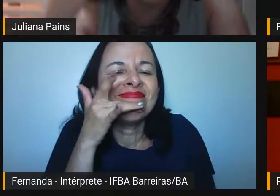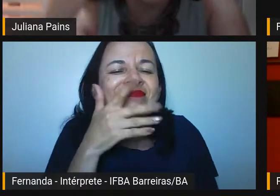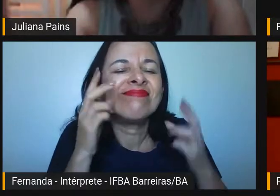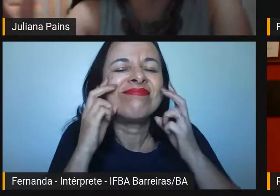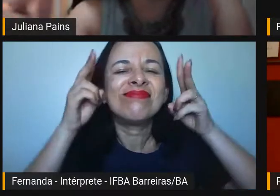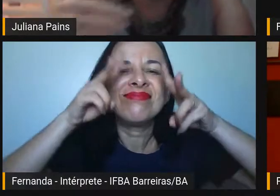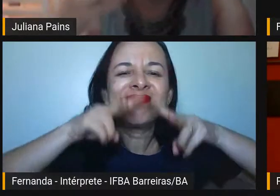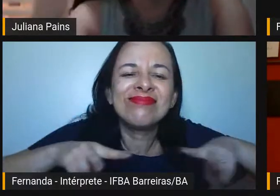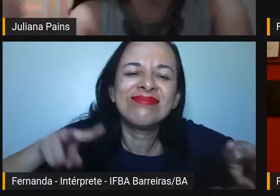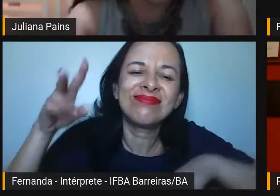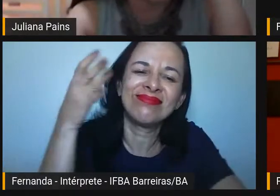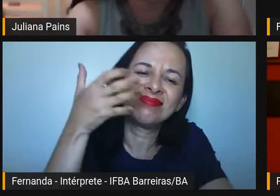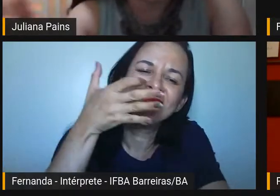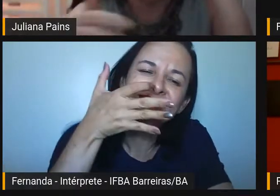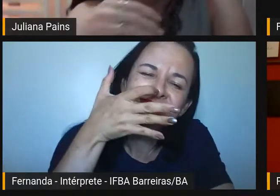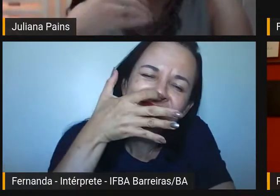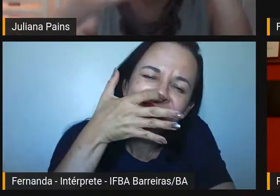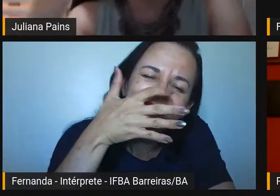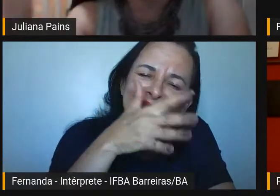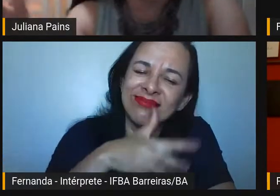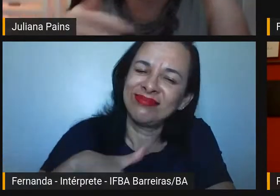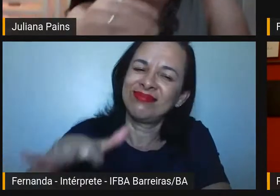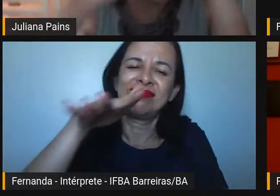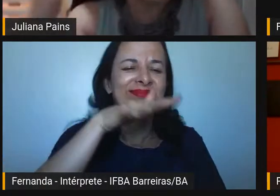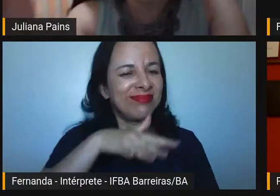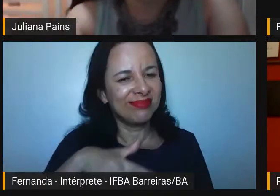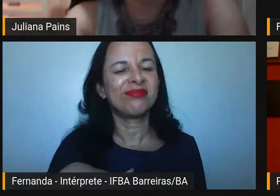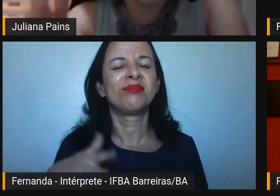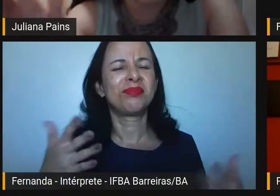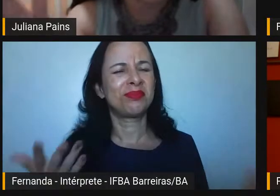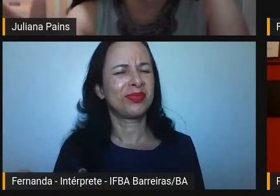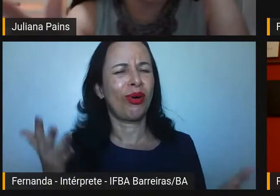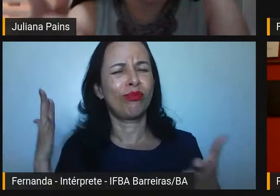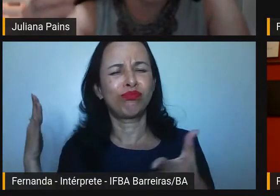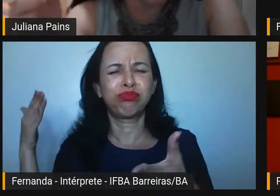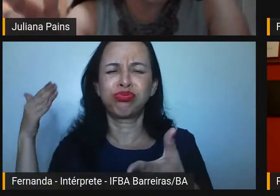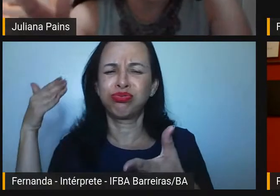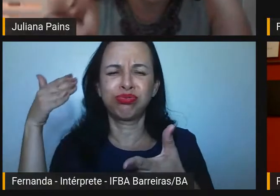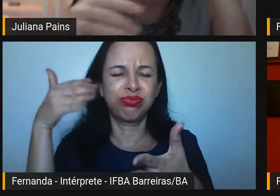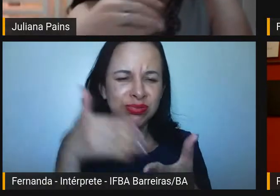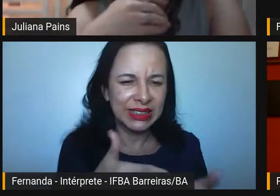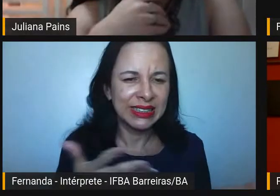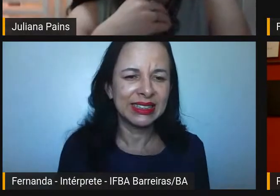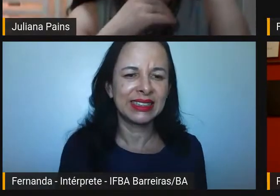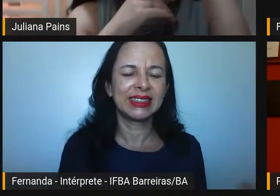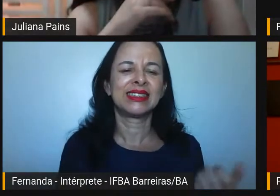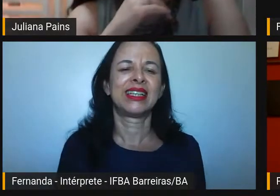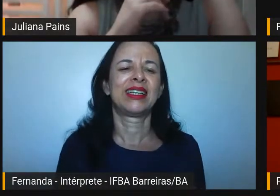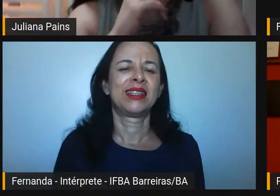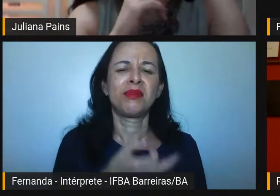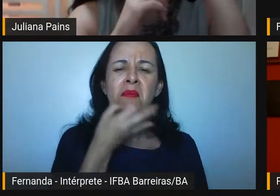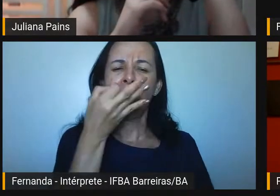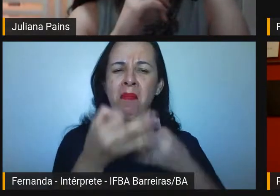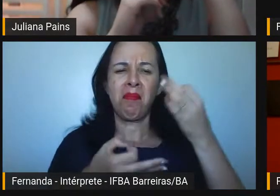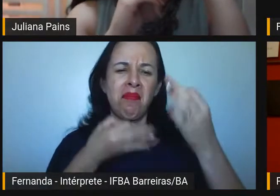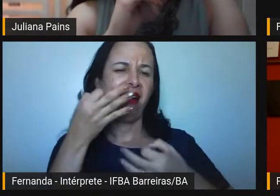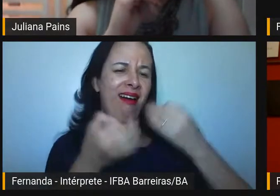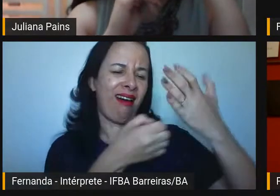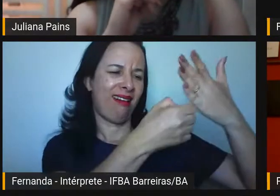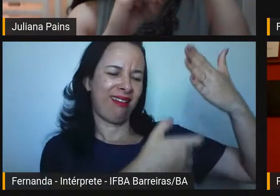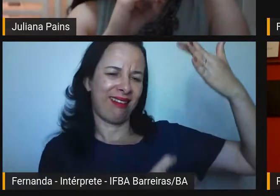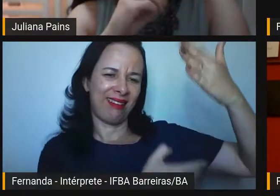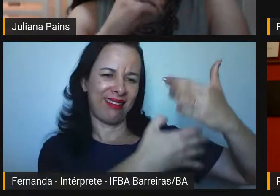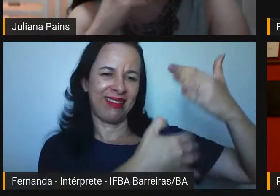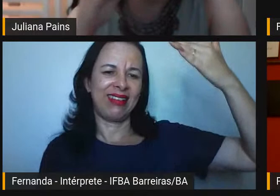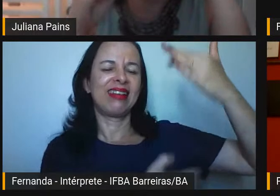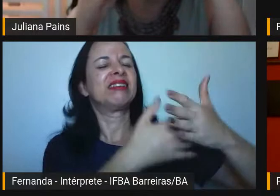sempre outro assunto não não não acaba e eu acho que a gente ficaria aqui muitos elogios no chat tá da sua palestra da sua fala